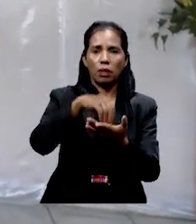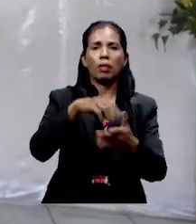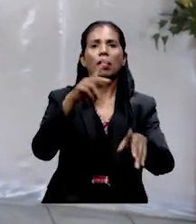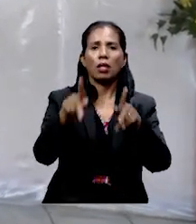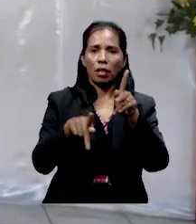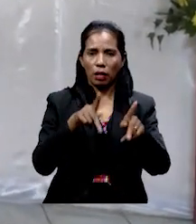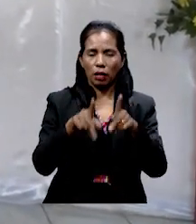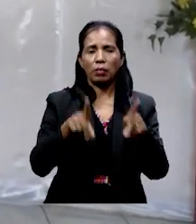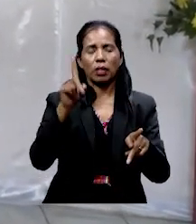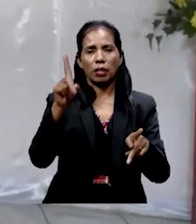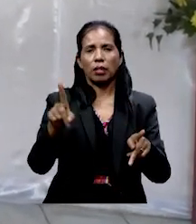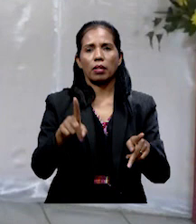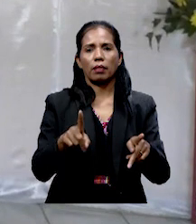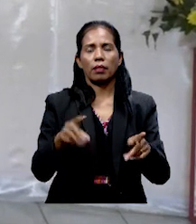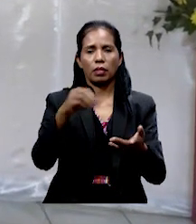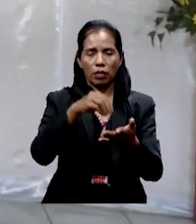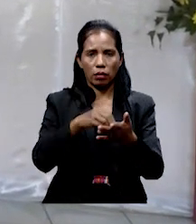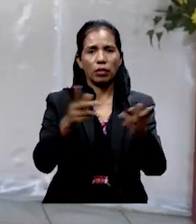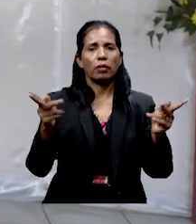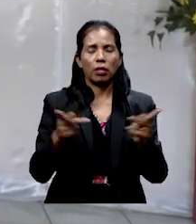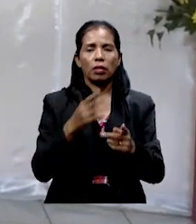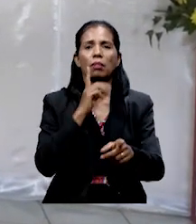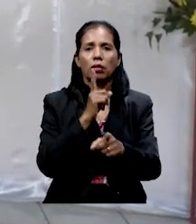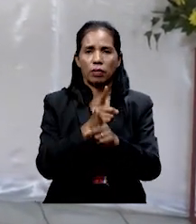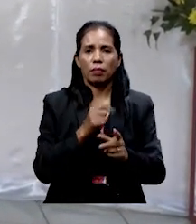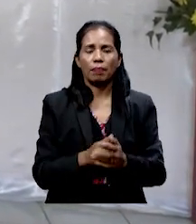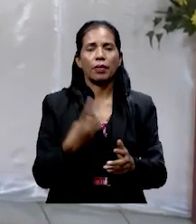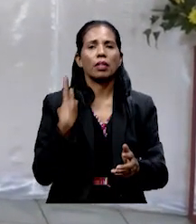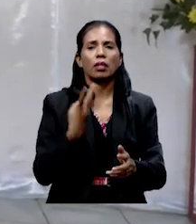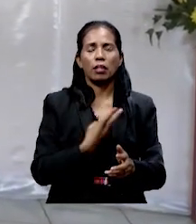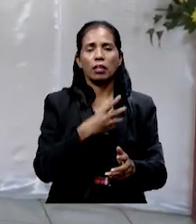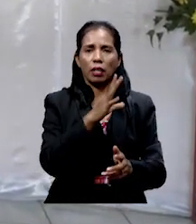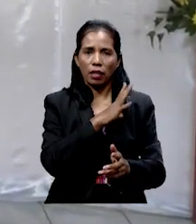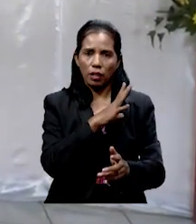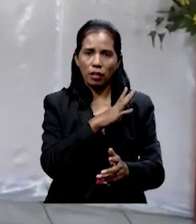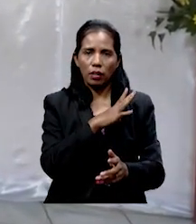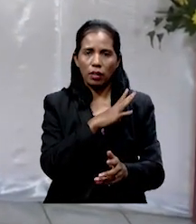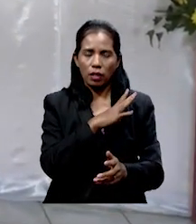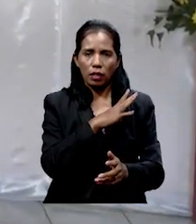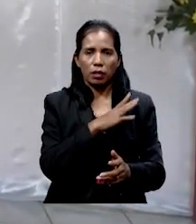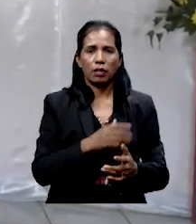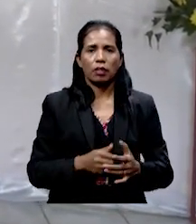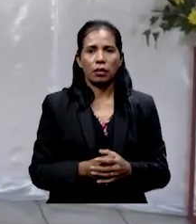neve tá turi né fatem e neve te rein de dia